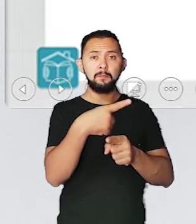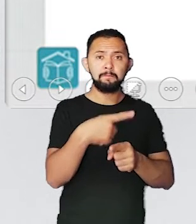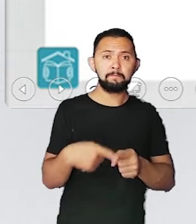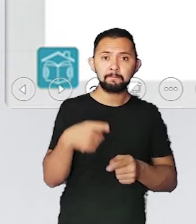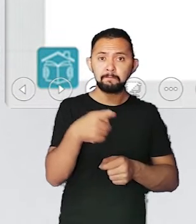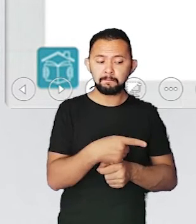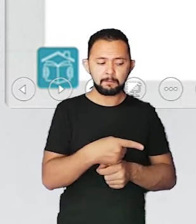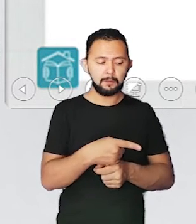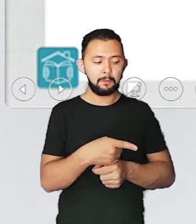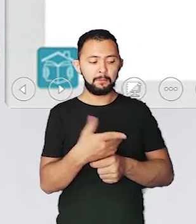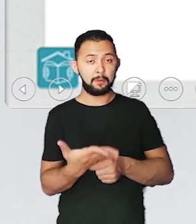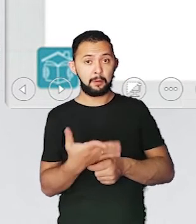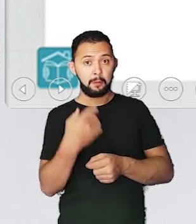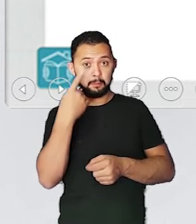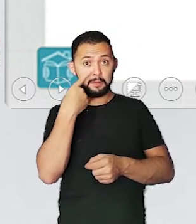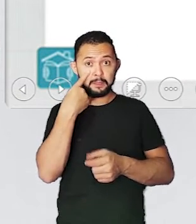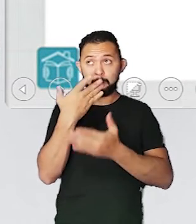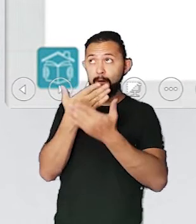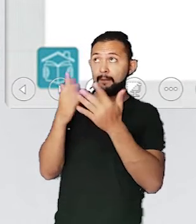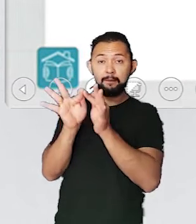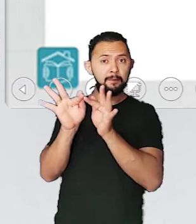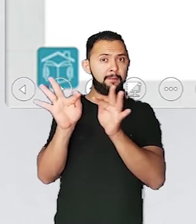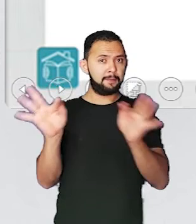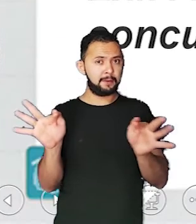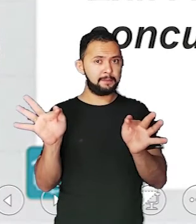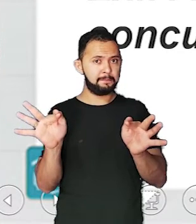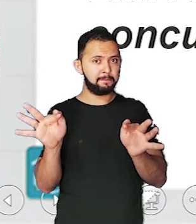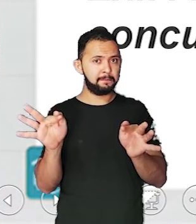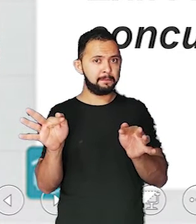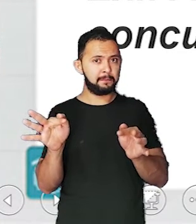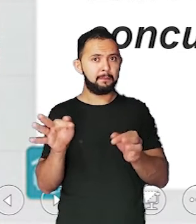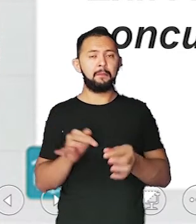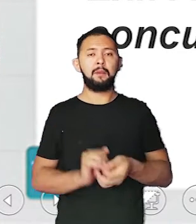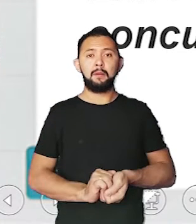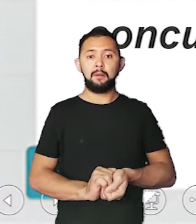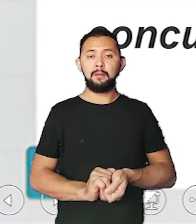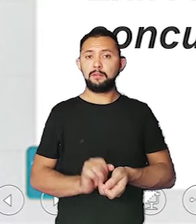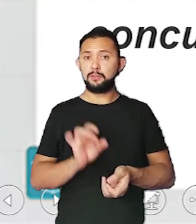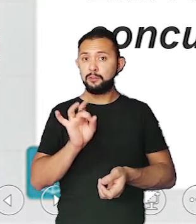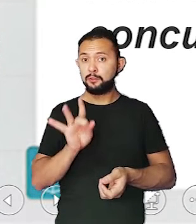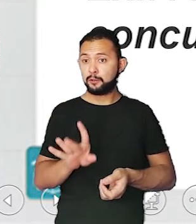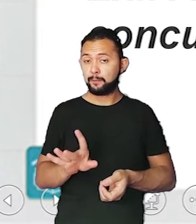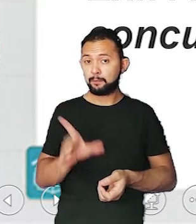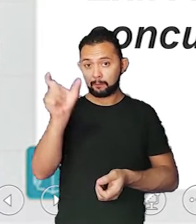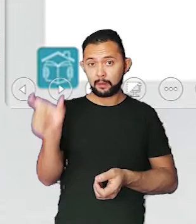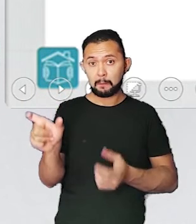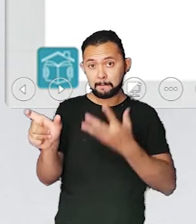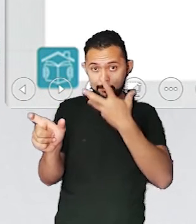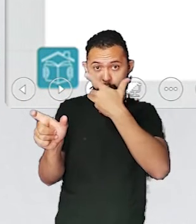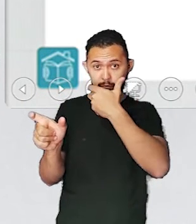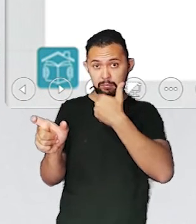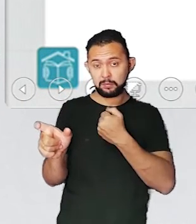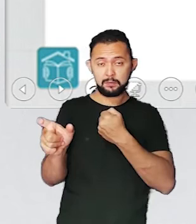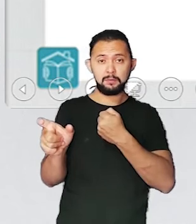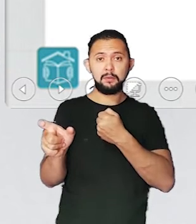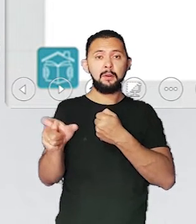podem imaginar, né? Que as gaúchas, somente as que são bonitas, vão participar do concurso de beleza. Considere um grupo de 10 gaúchas,